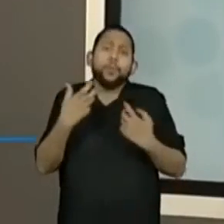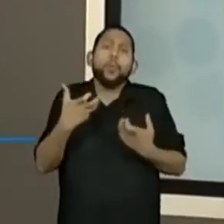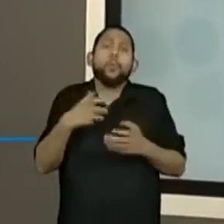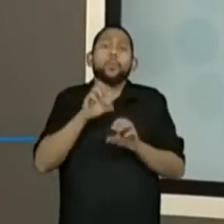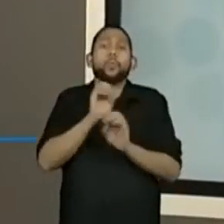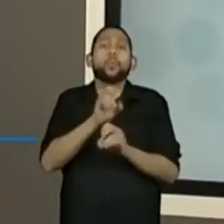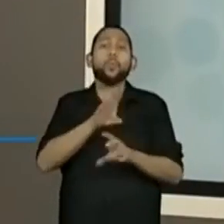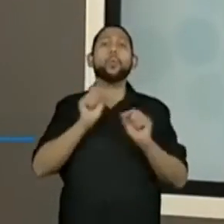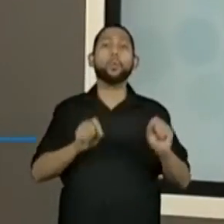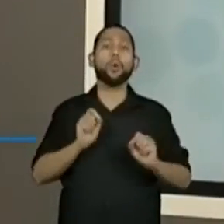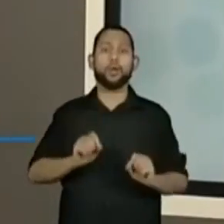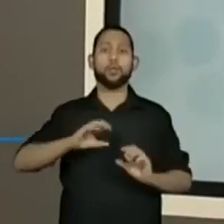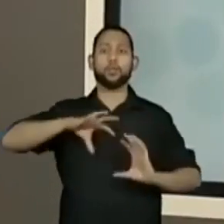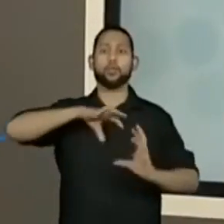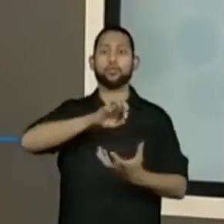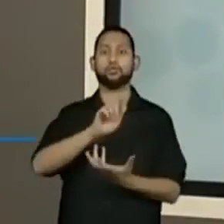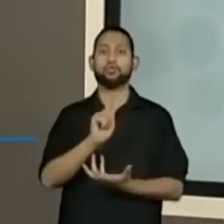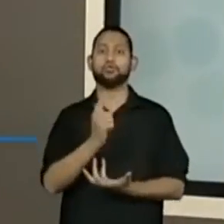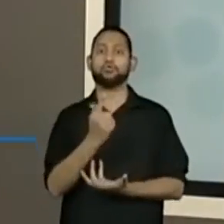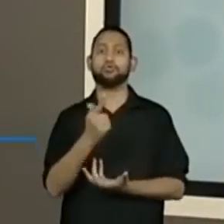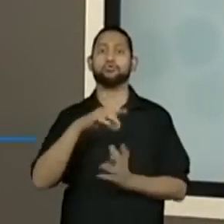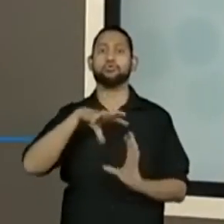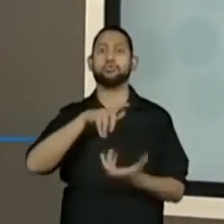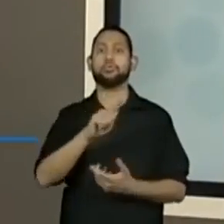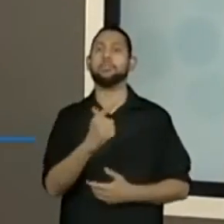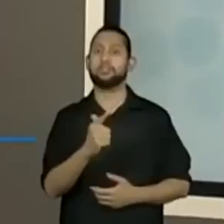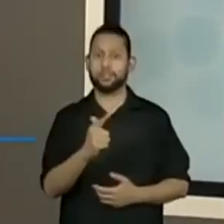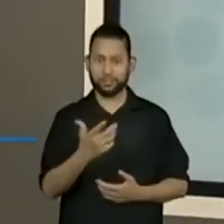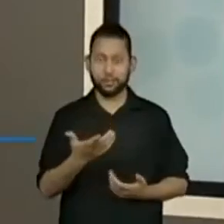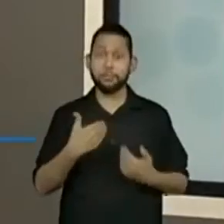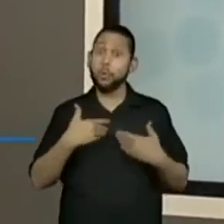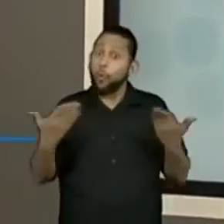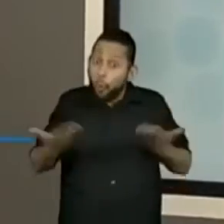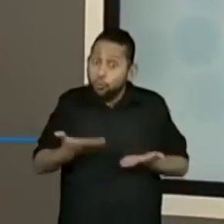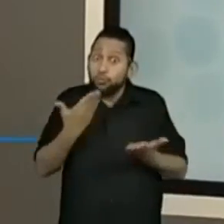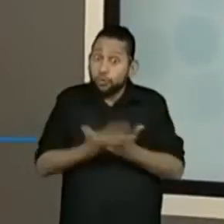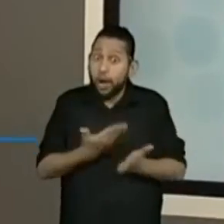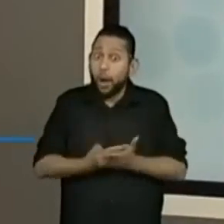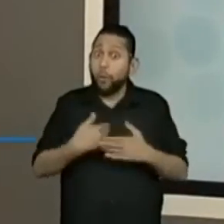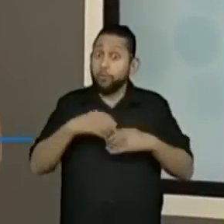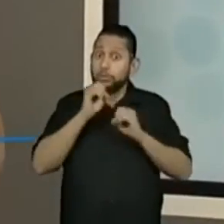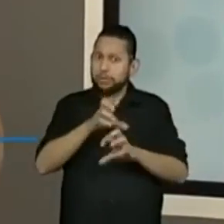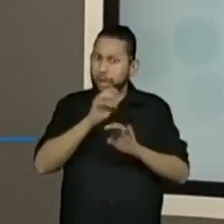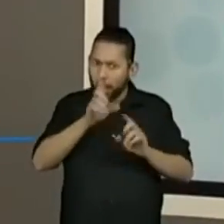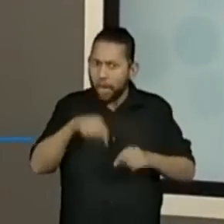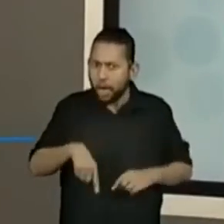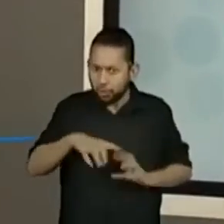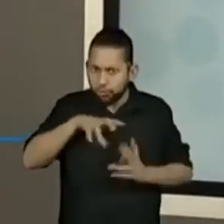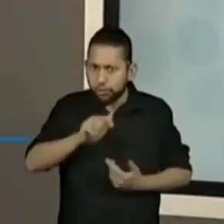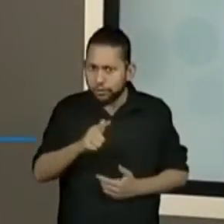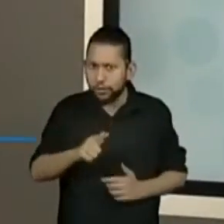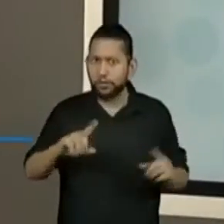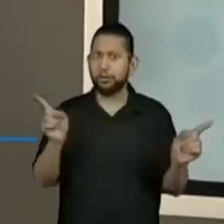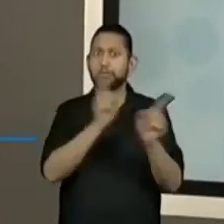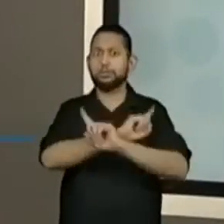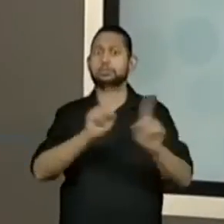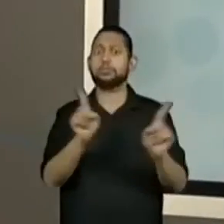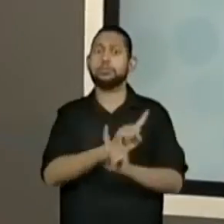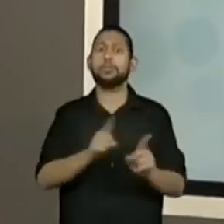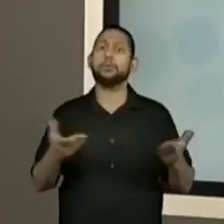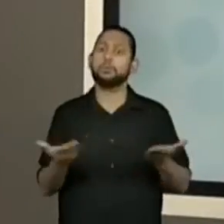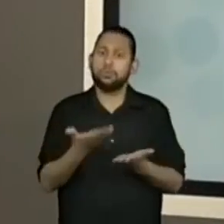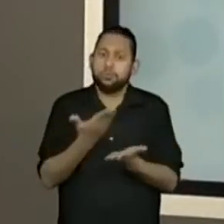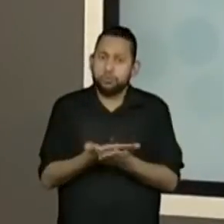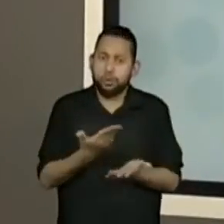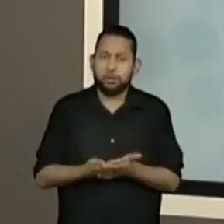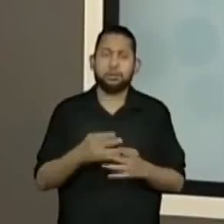hoje a gente vai trabalhar matemática tá bom na semana passada a gente teve recuperação lá com aprender